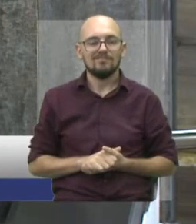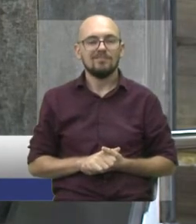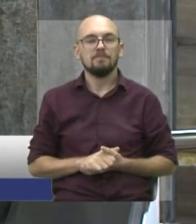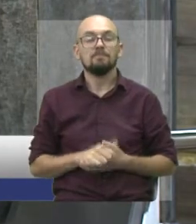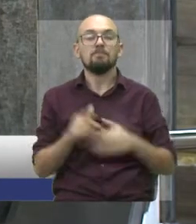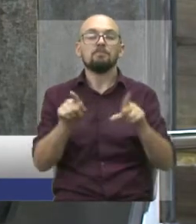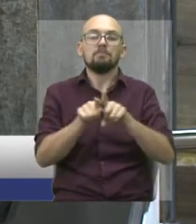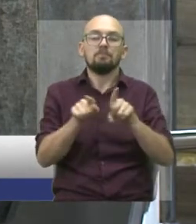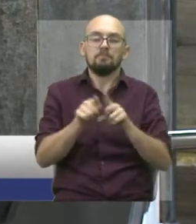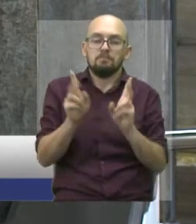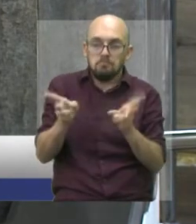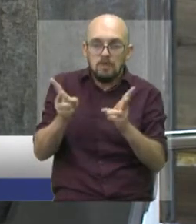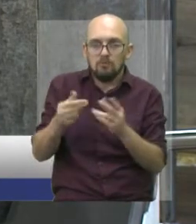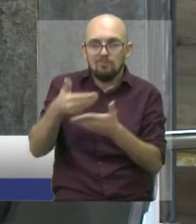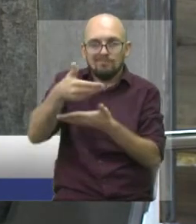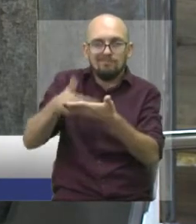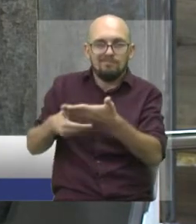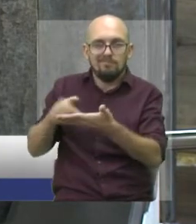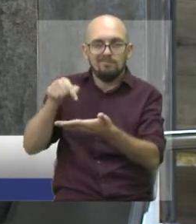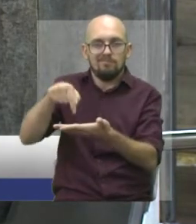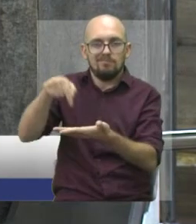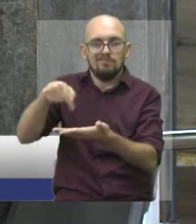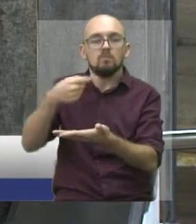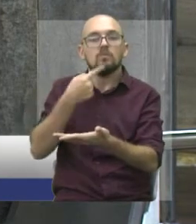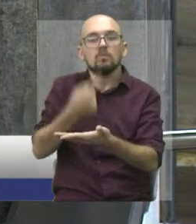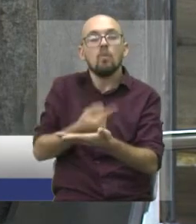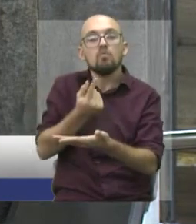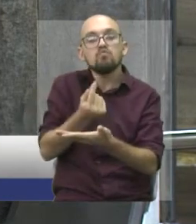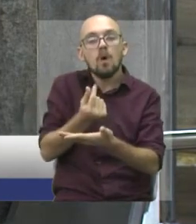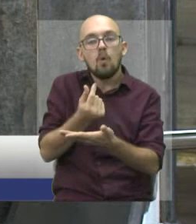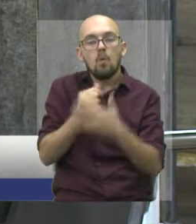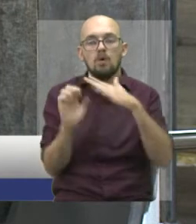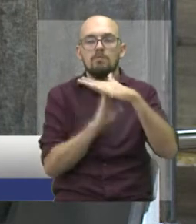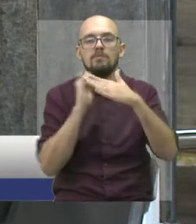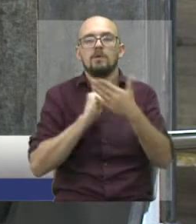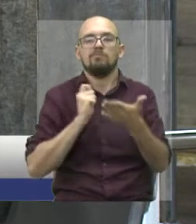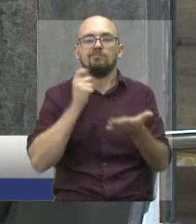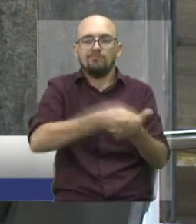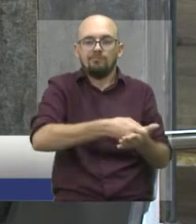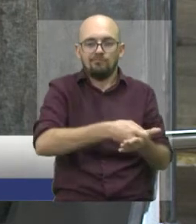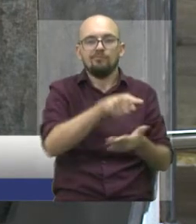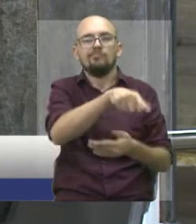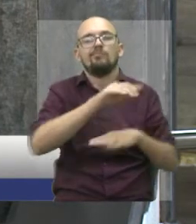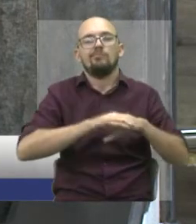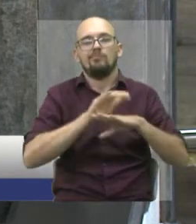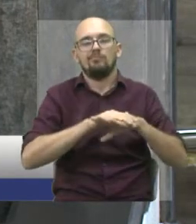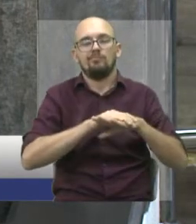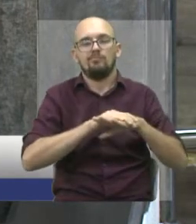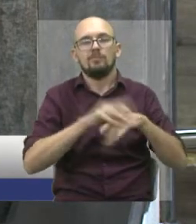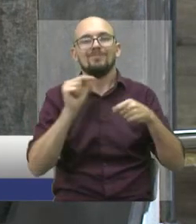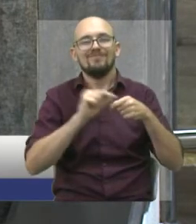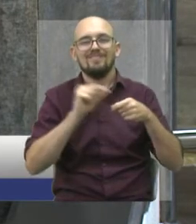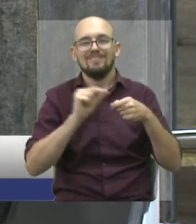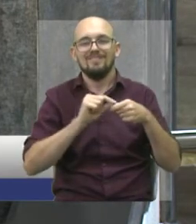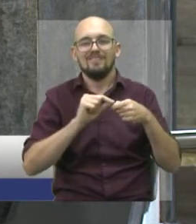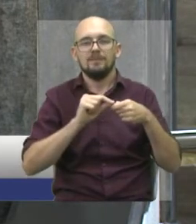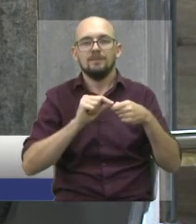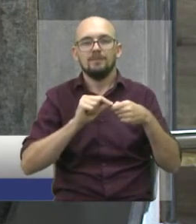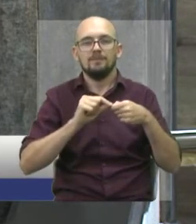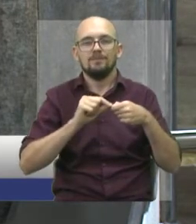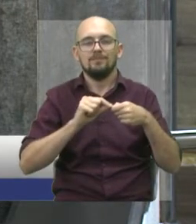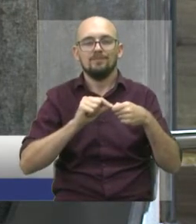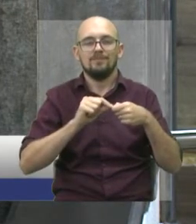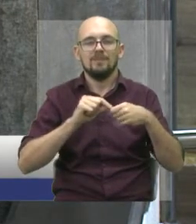Também no mesmo requerimento, o valor contratado da empresa para fazer a drenagem no, naquele